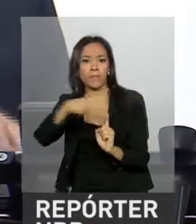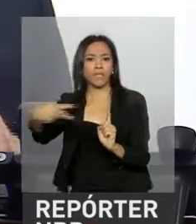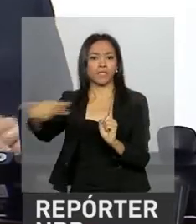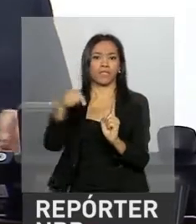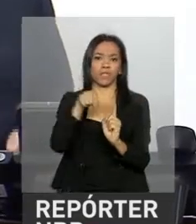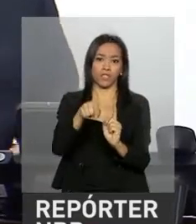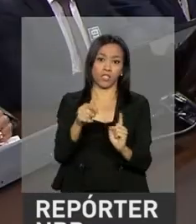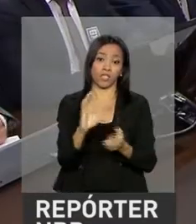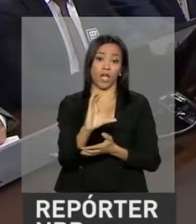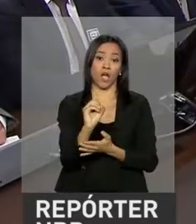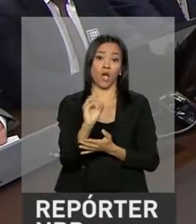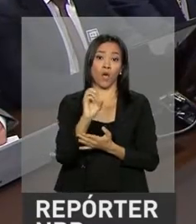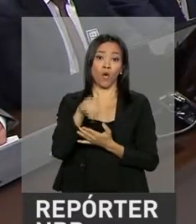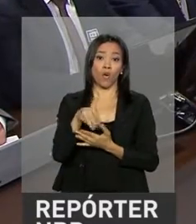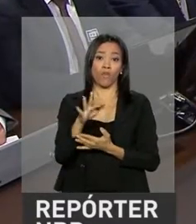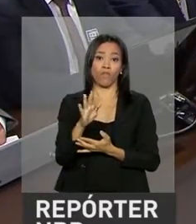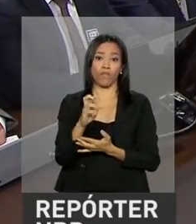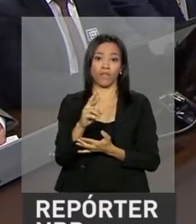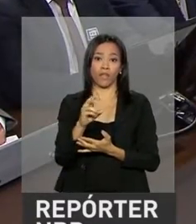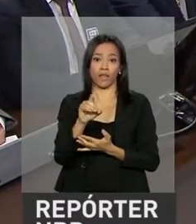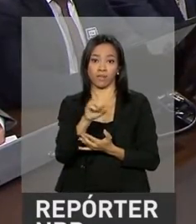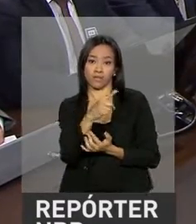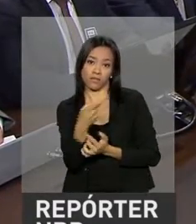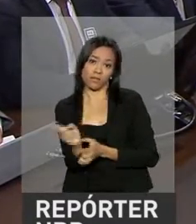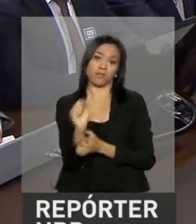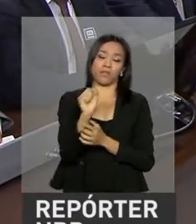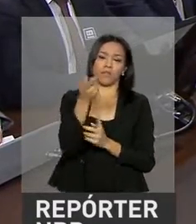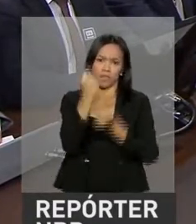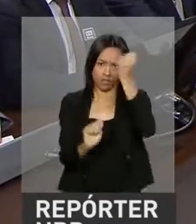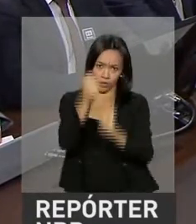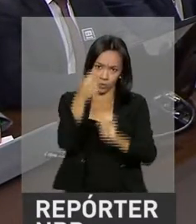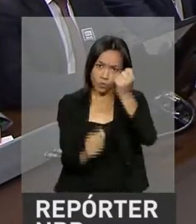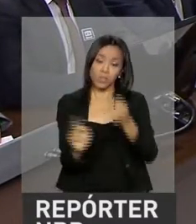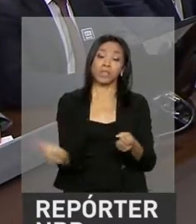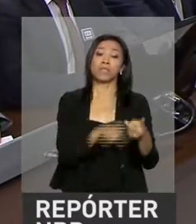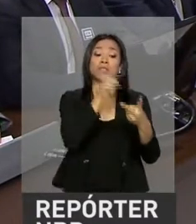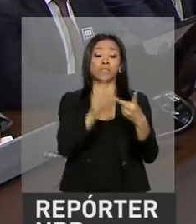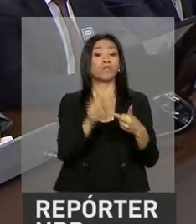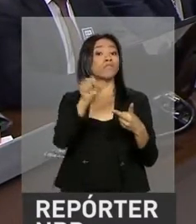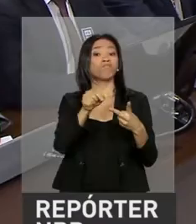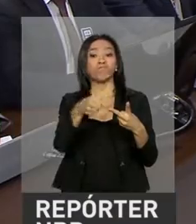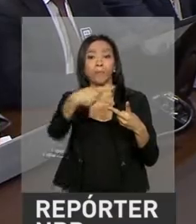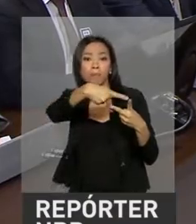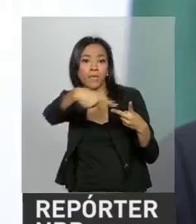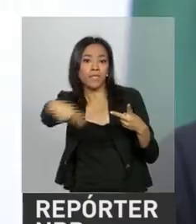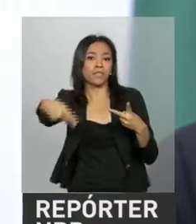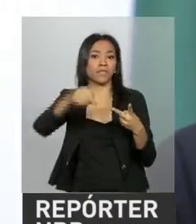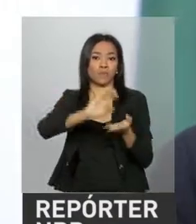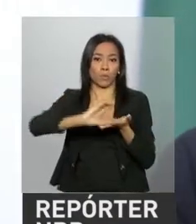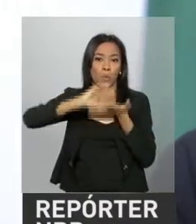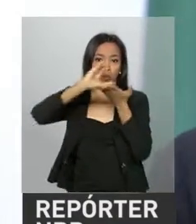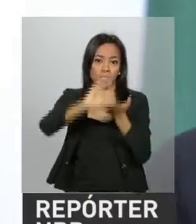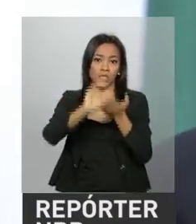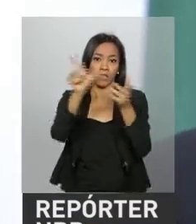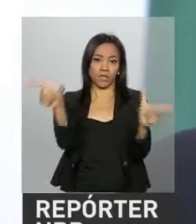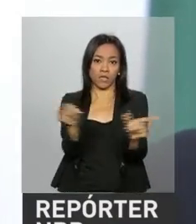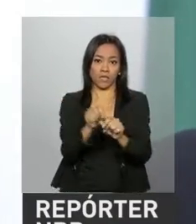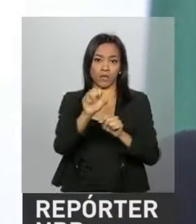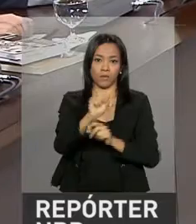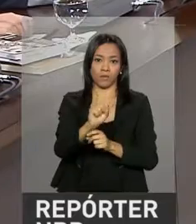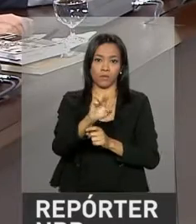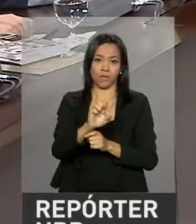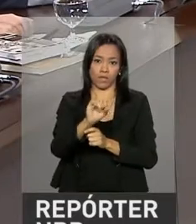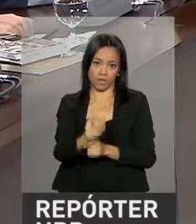confederação nacional das indústrias robson braga de andrade eo presidente do conselho nacional do sesi joão henrique de almeida